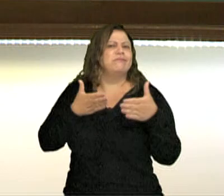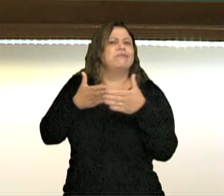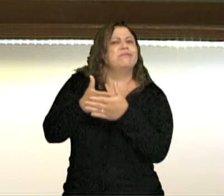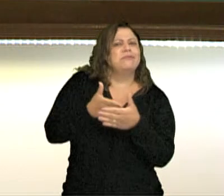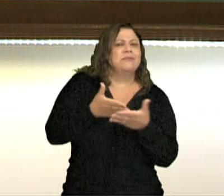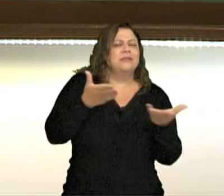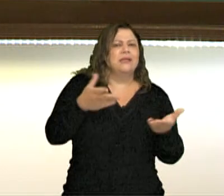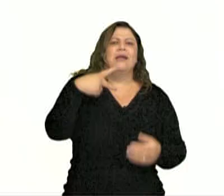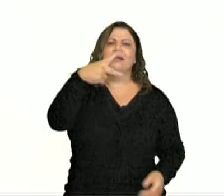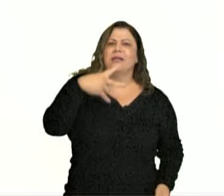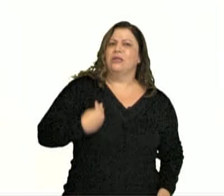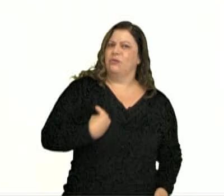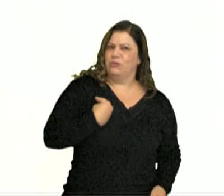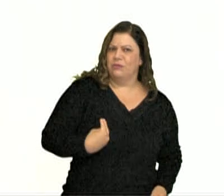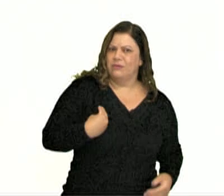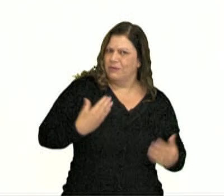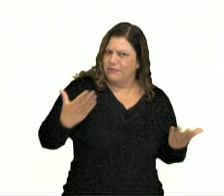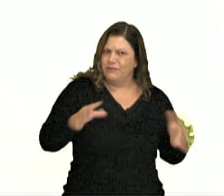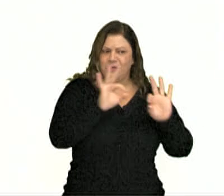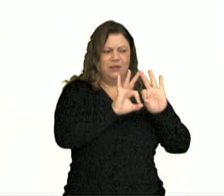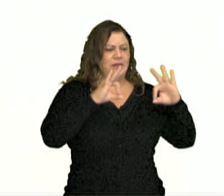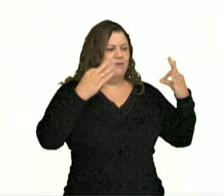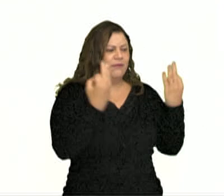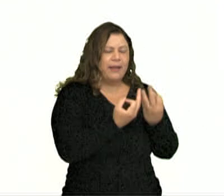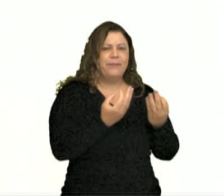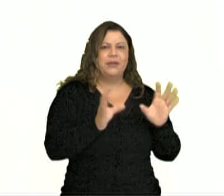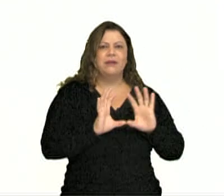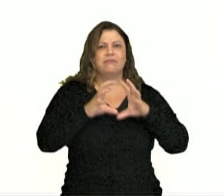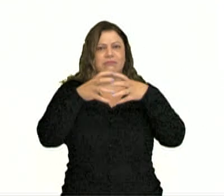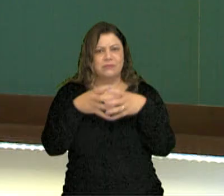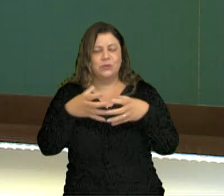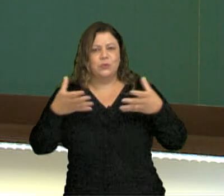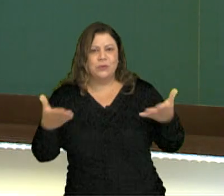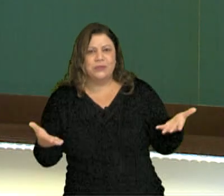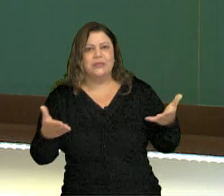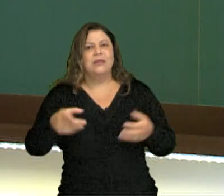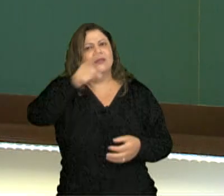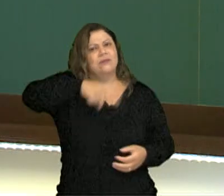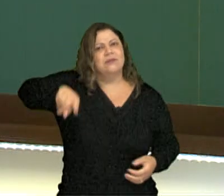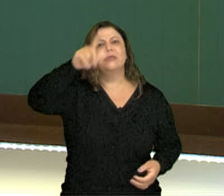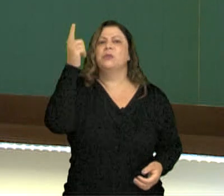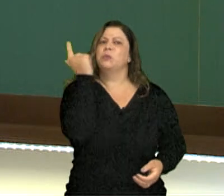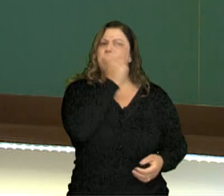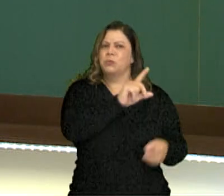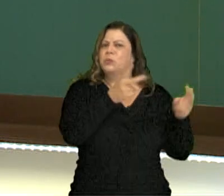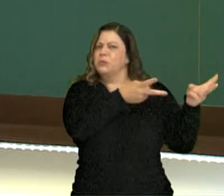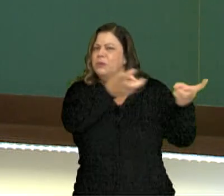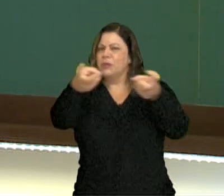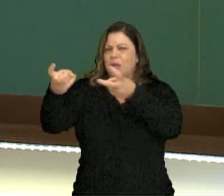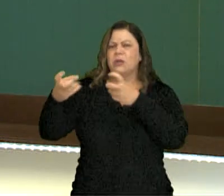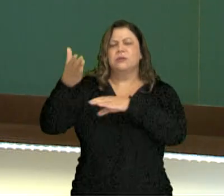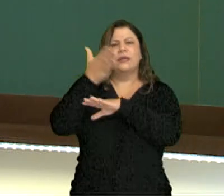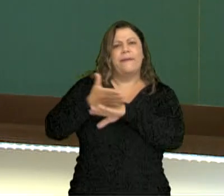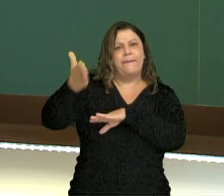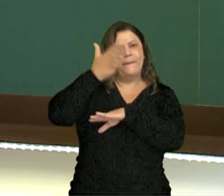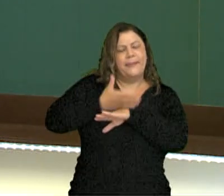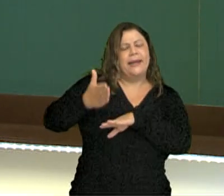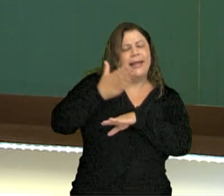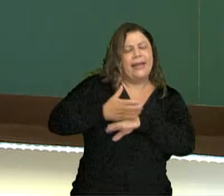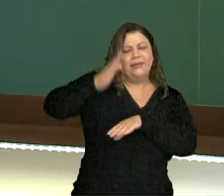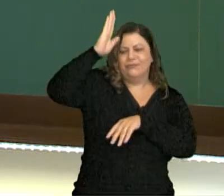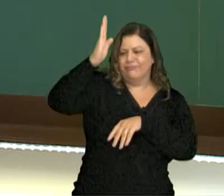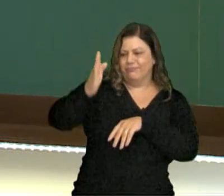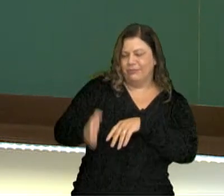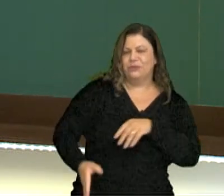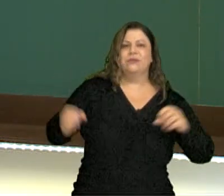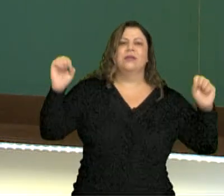na sua vida, na vida dos seus familiares e da comunidade? Vocês conseguem observar que a prática regular das